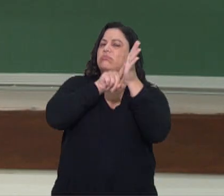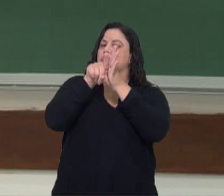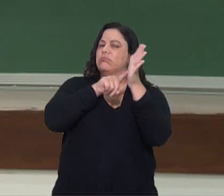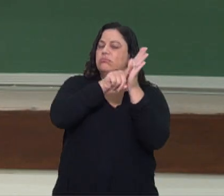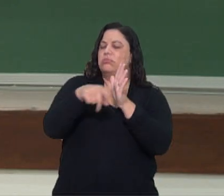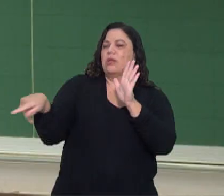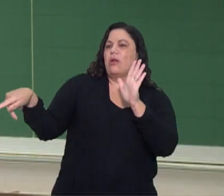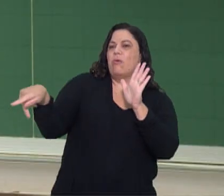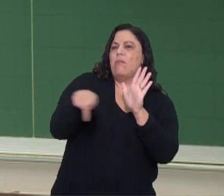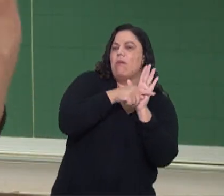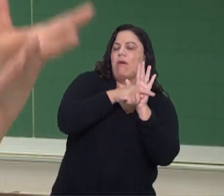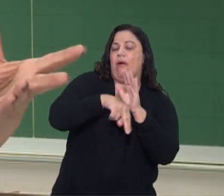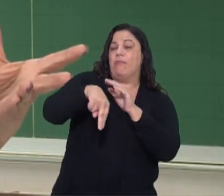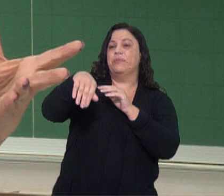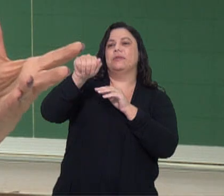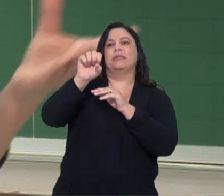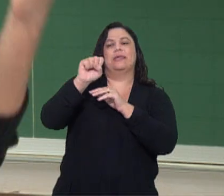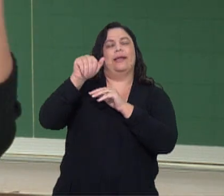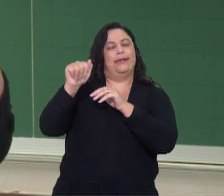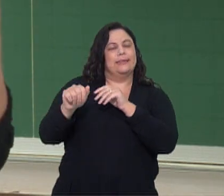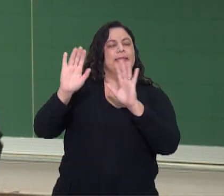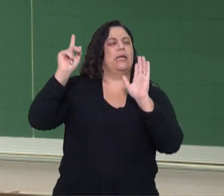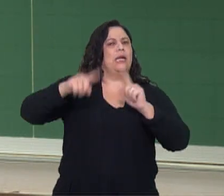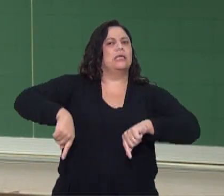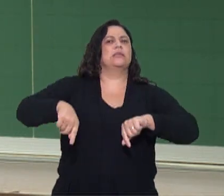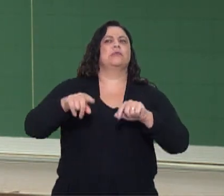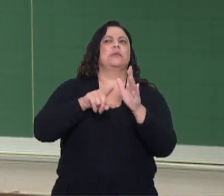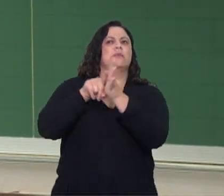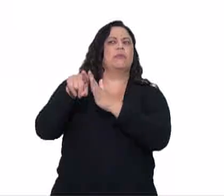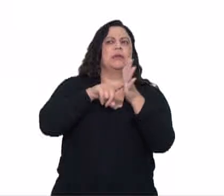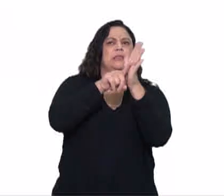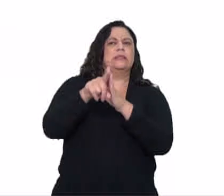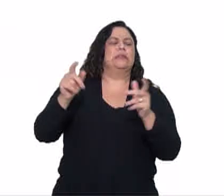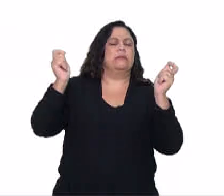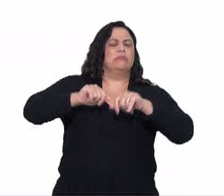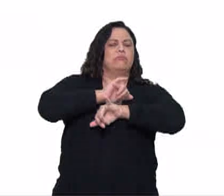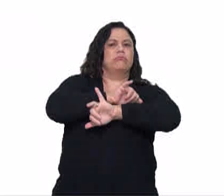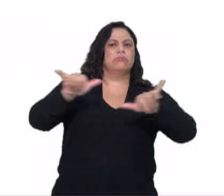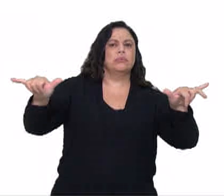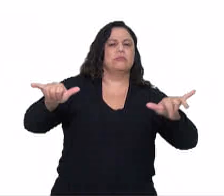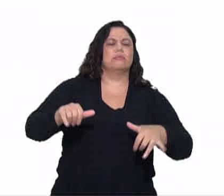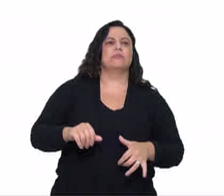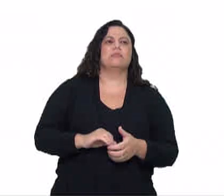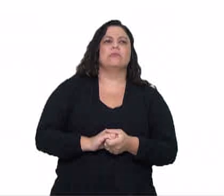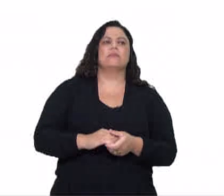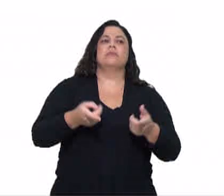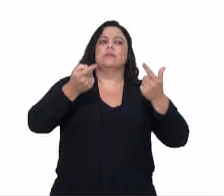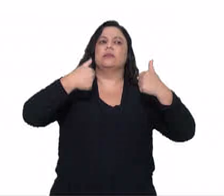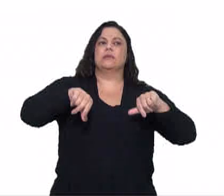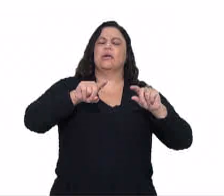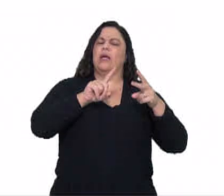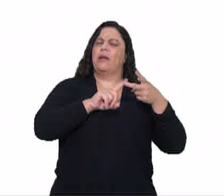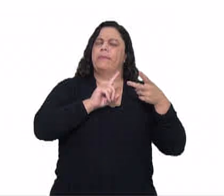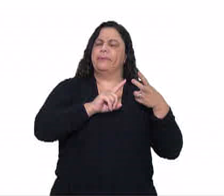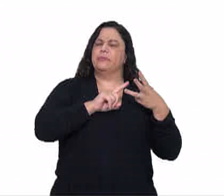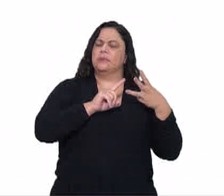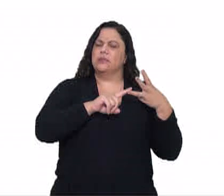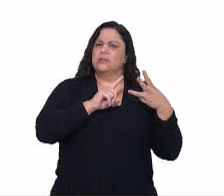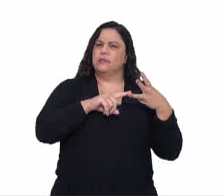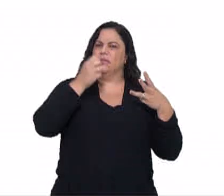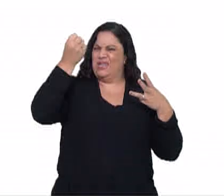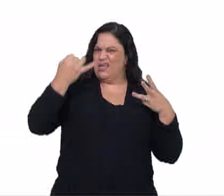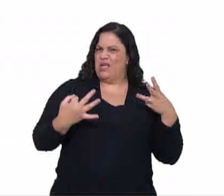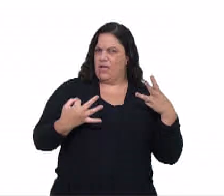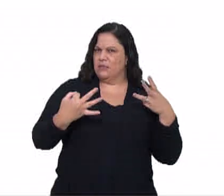NASA e eles mesmos fizeram essa pesquisa para fazer a notícia. Trata-se de uma fonte confiável?